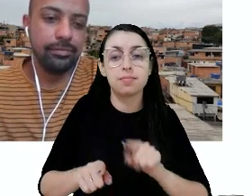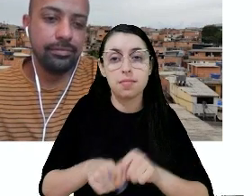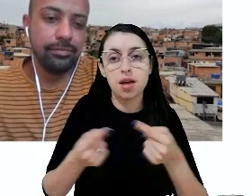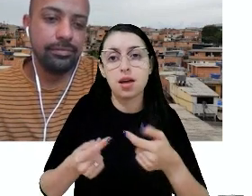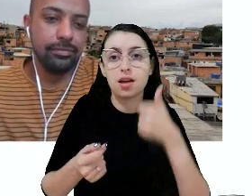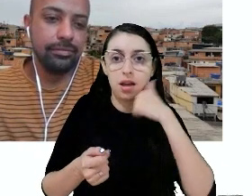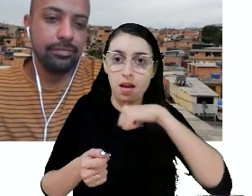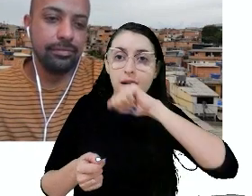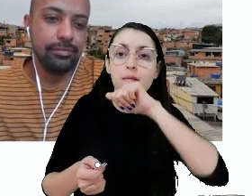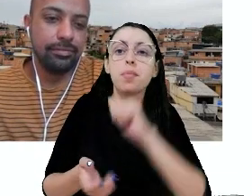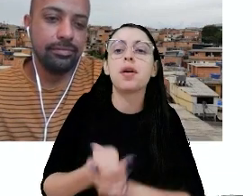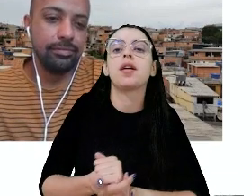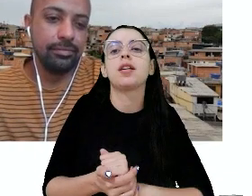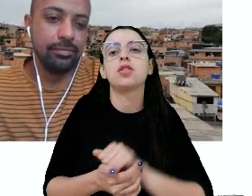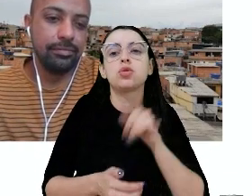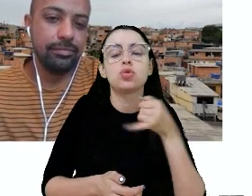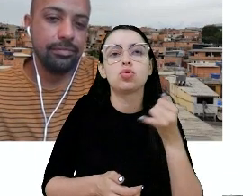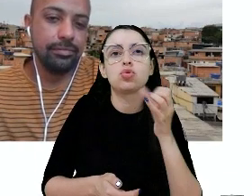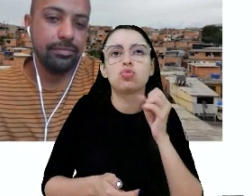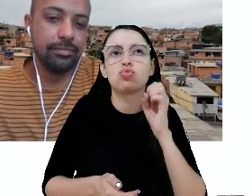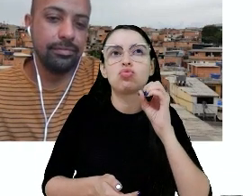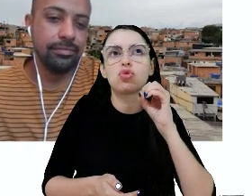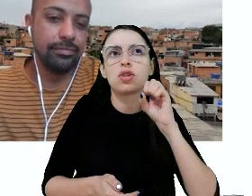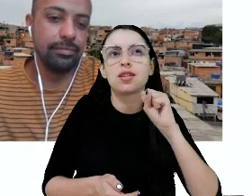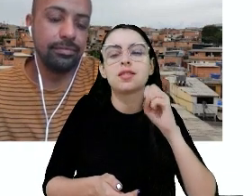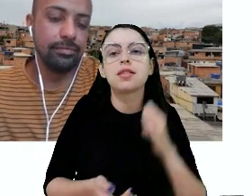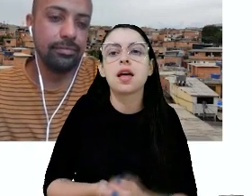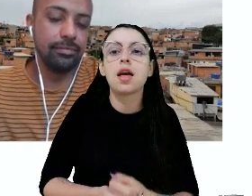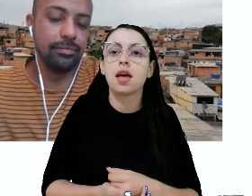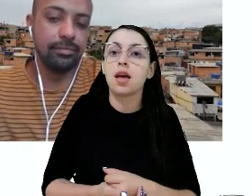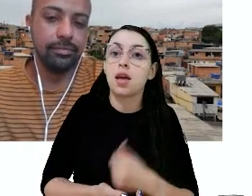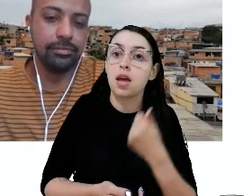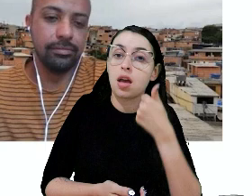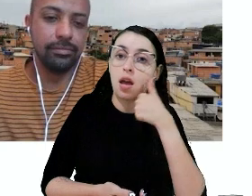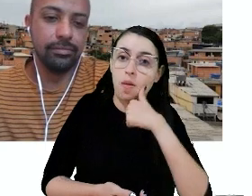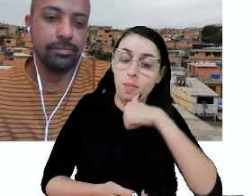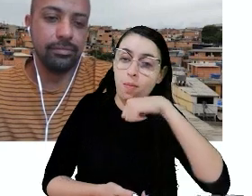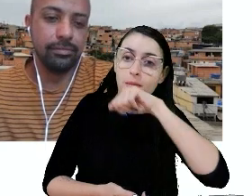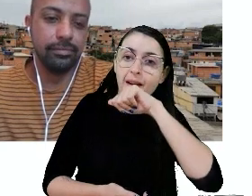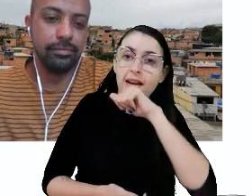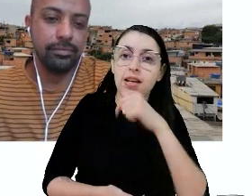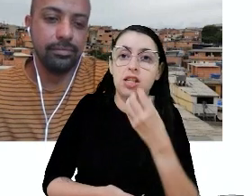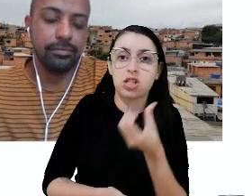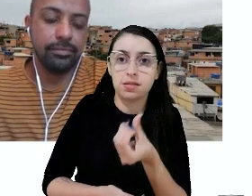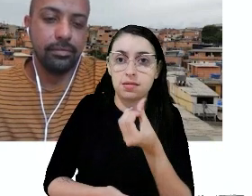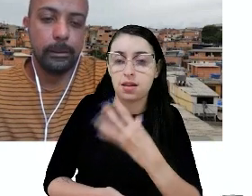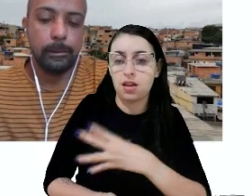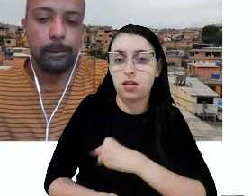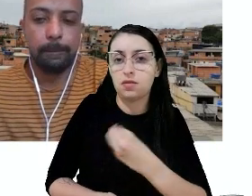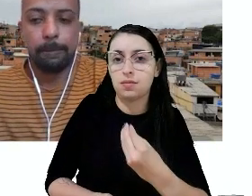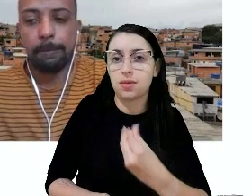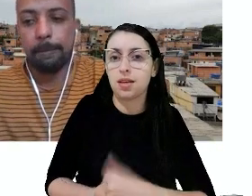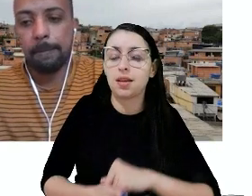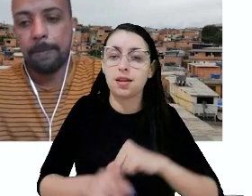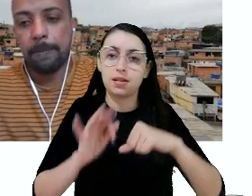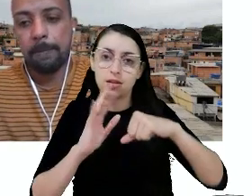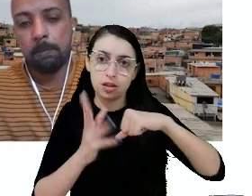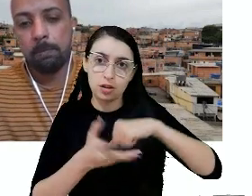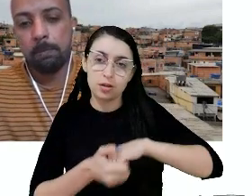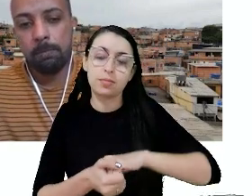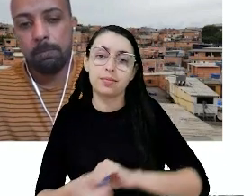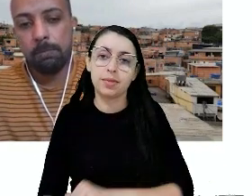que é a mãe do doutor Zé Augusto, e é a mãe de 6 filhos, e ele brincava antes do evento que ela é uma